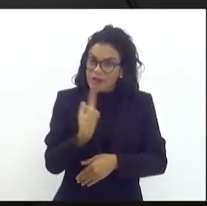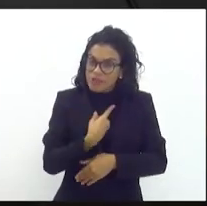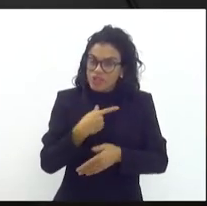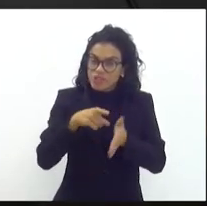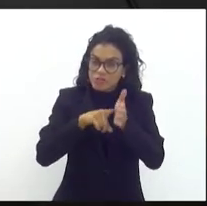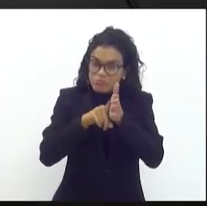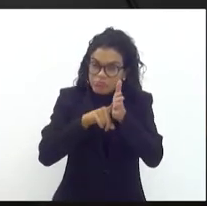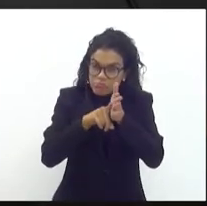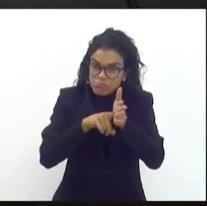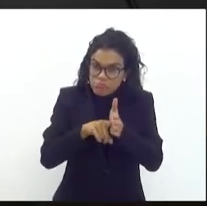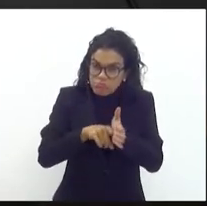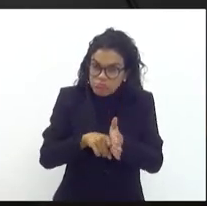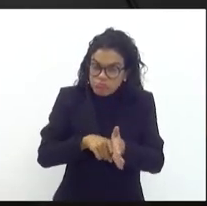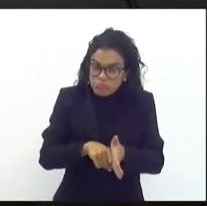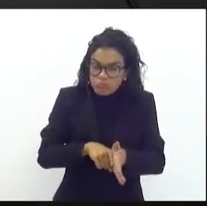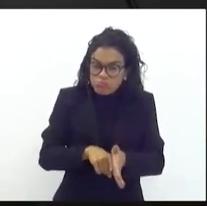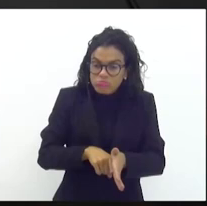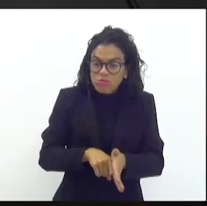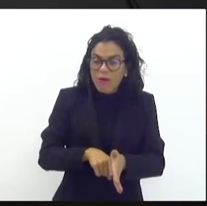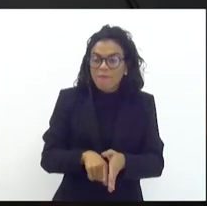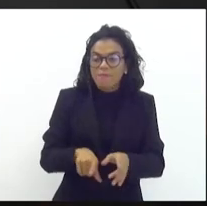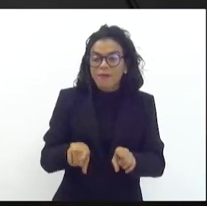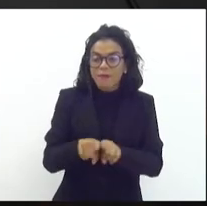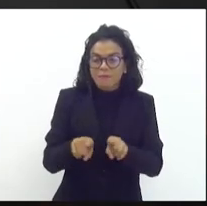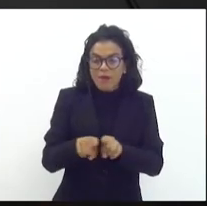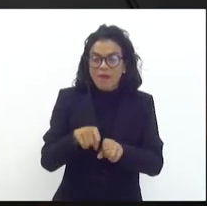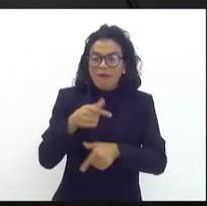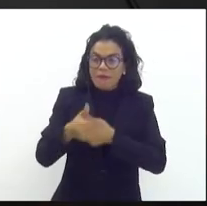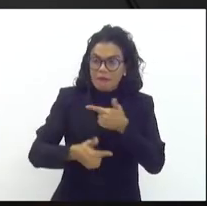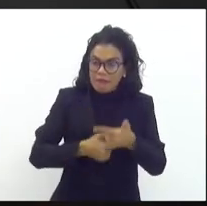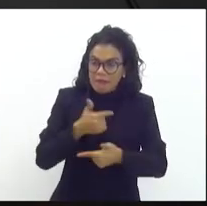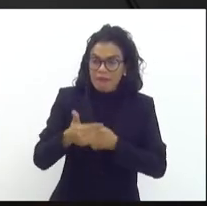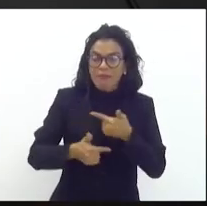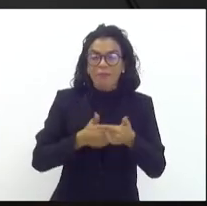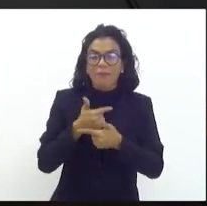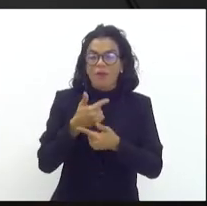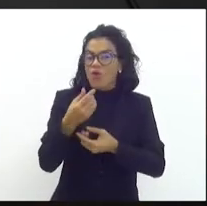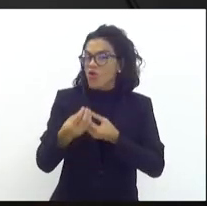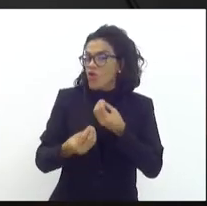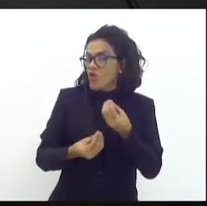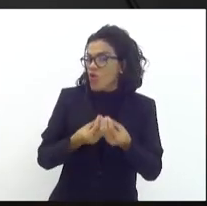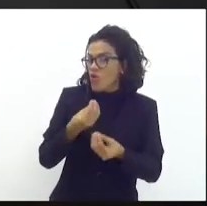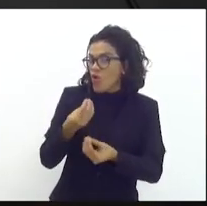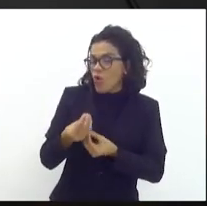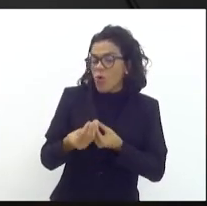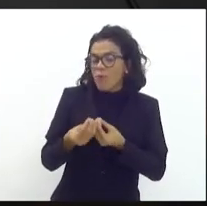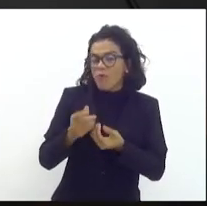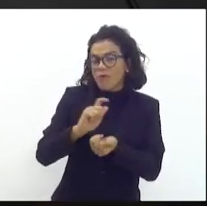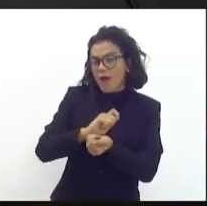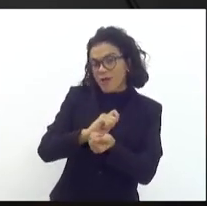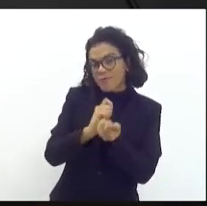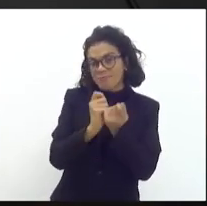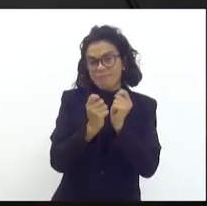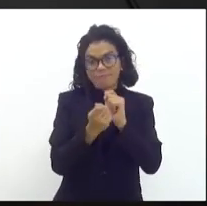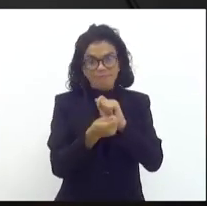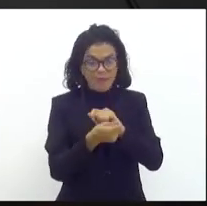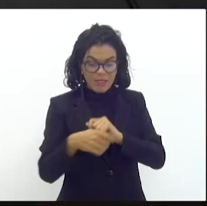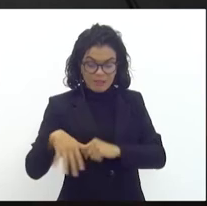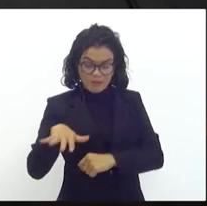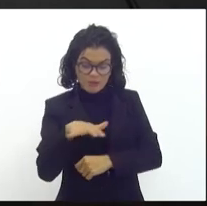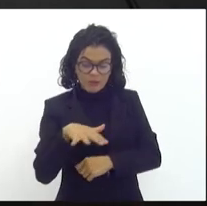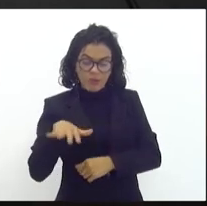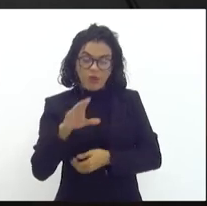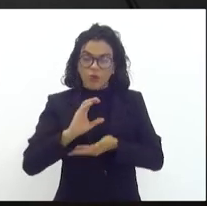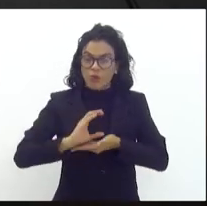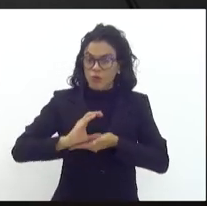analisar e trabalhar de como vai se dar essa questão do